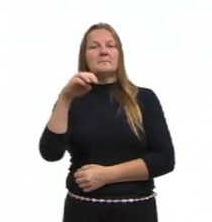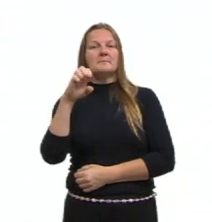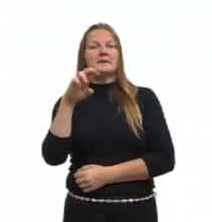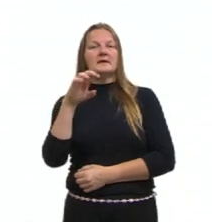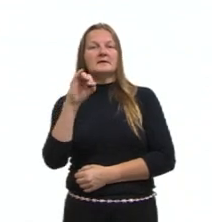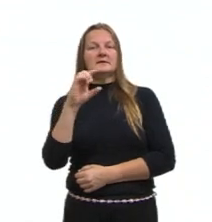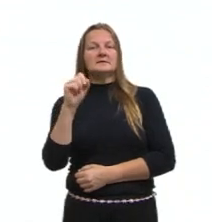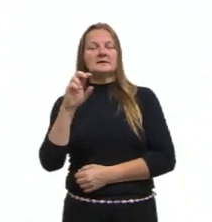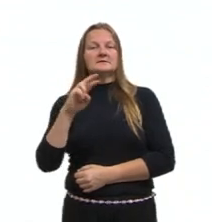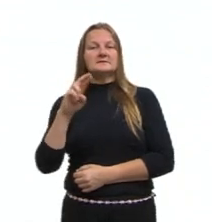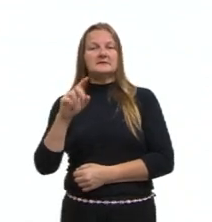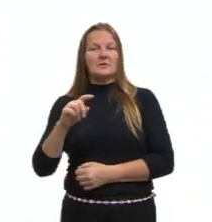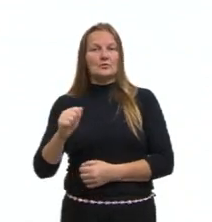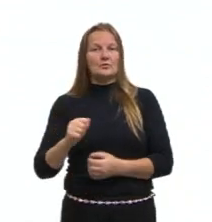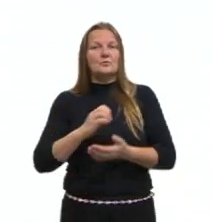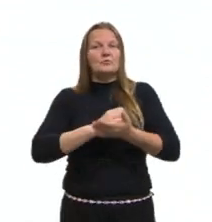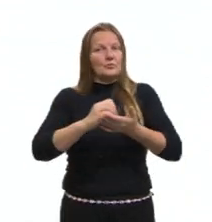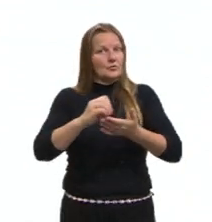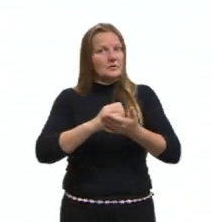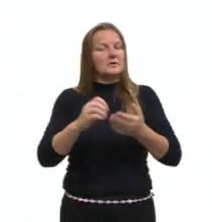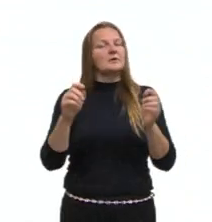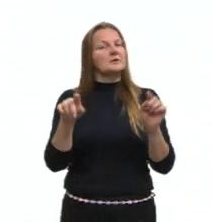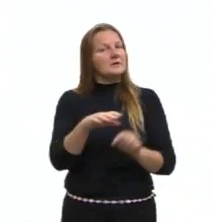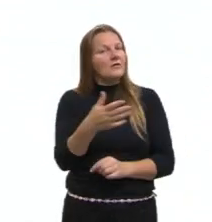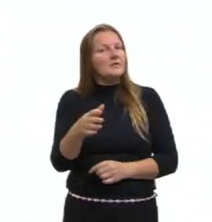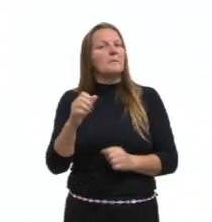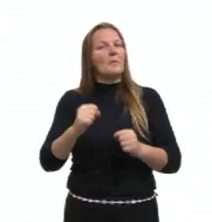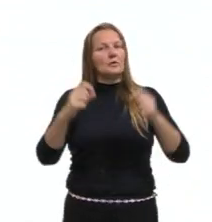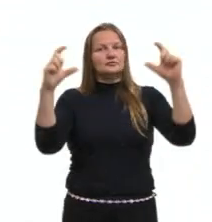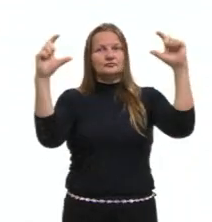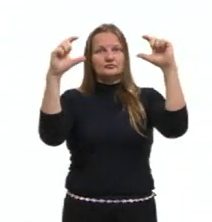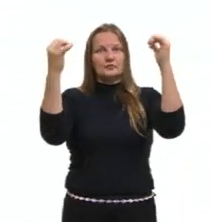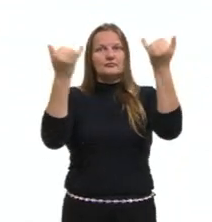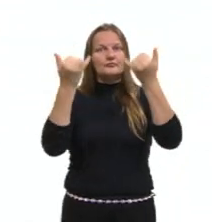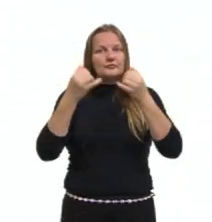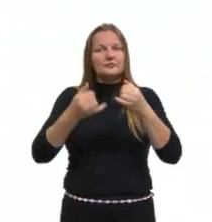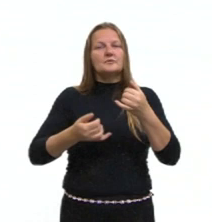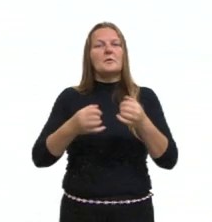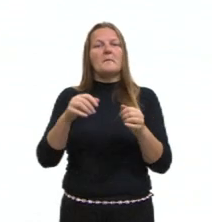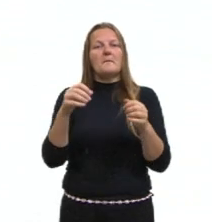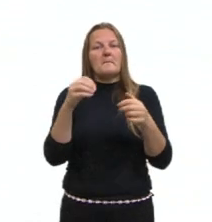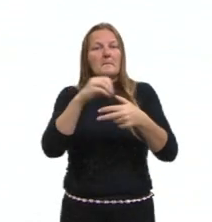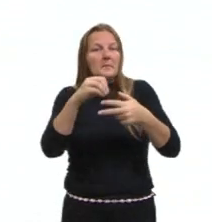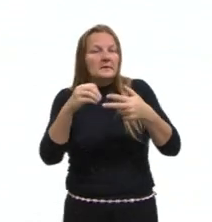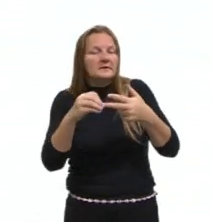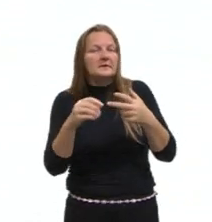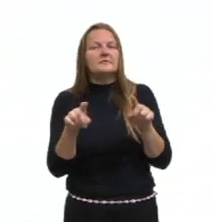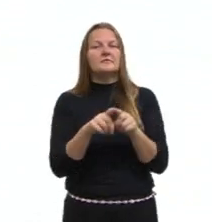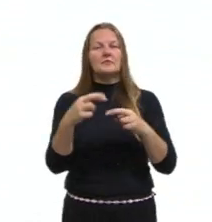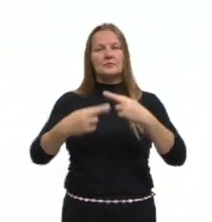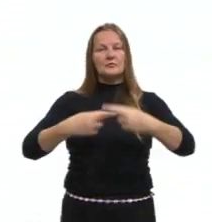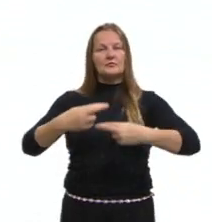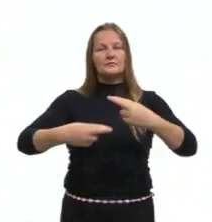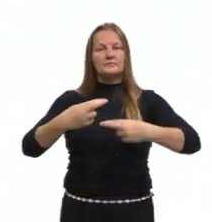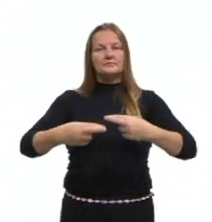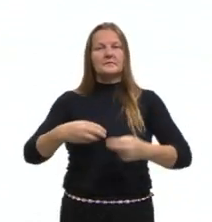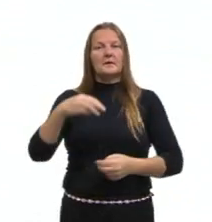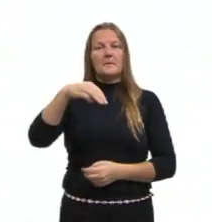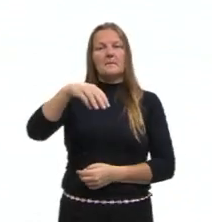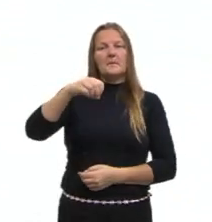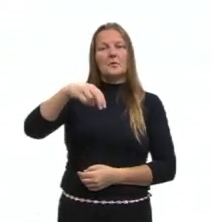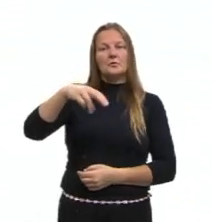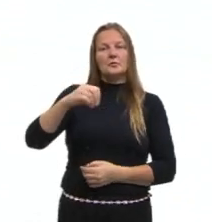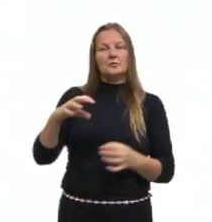reação orgânica que também pode ser cobrada nos enunciados de questões de ENEM essas reações esses monômeros se